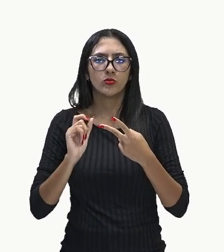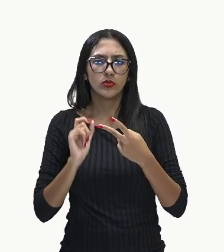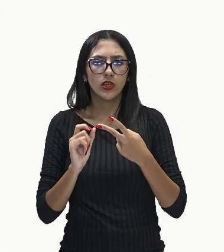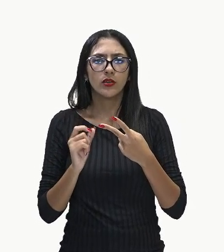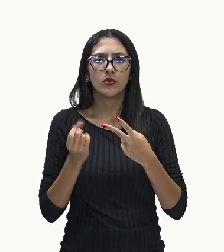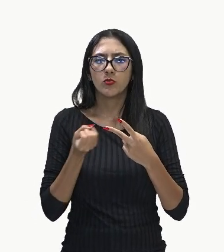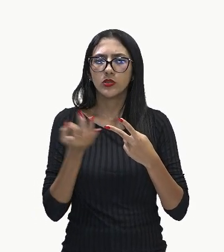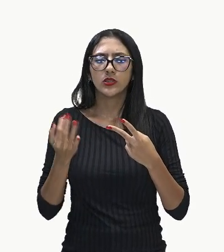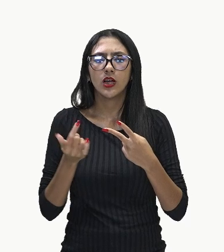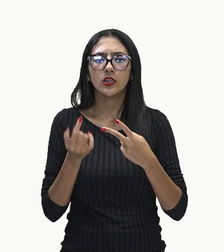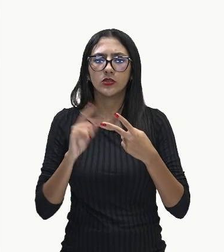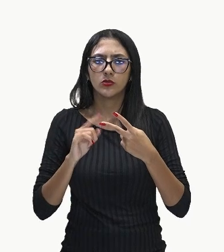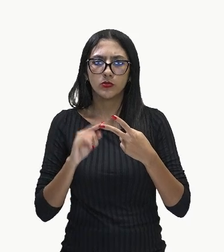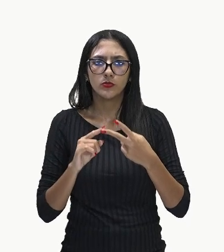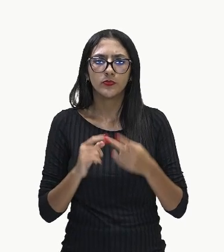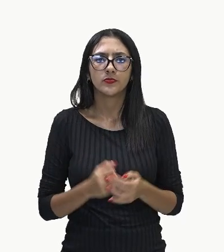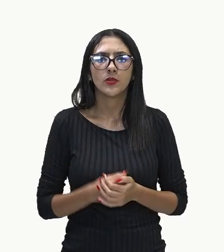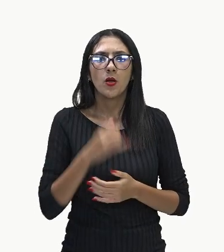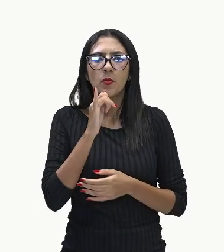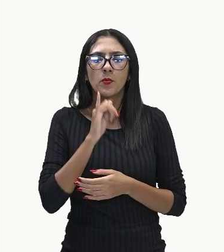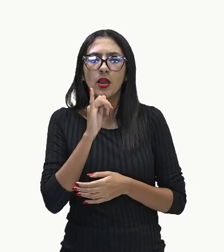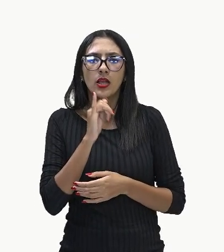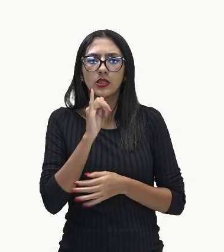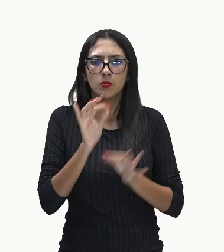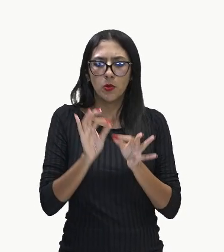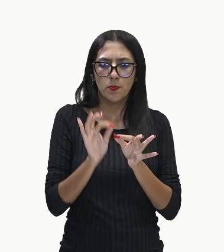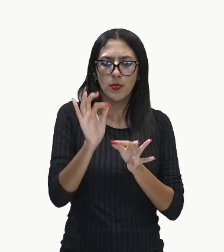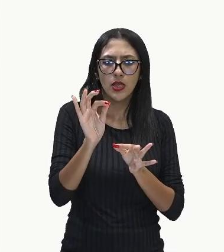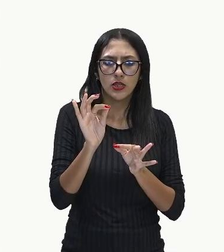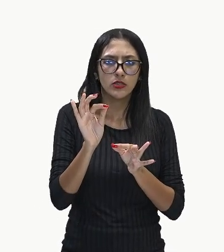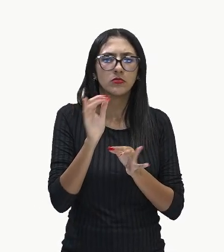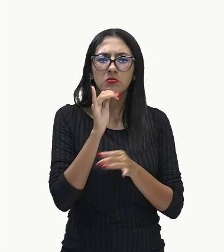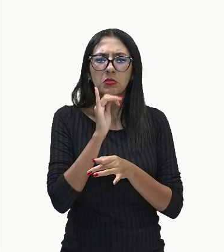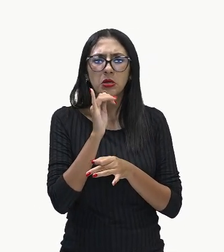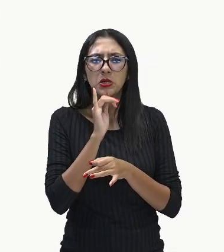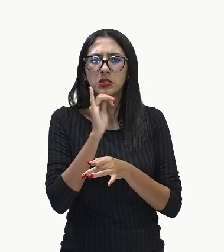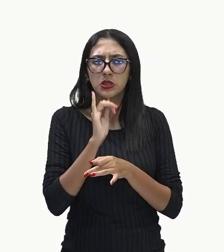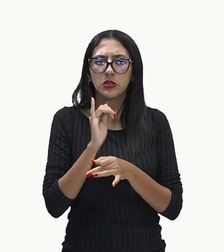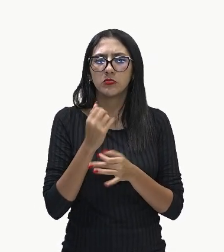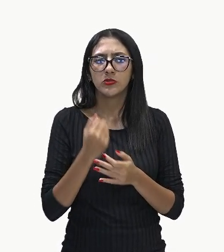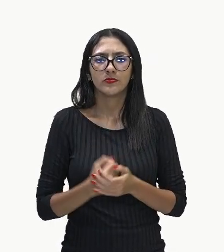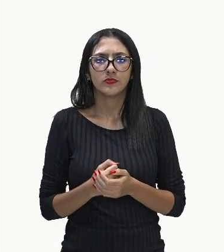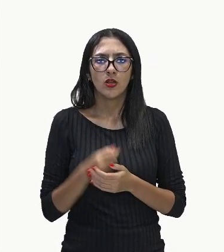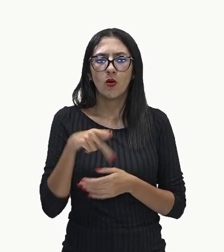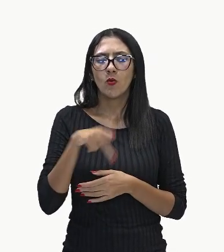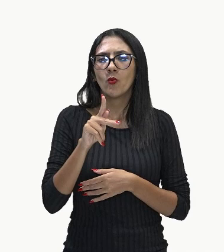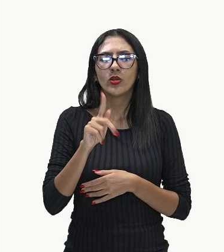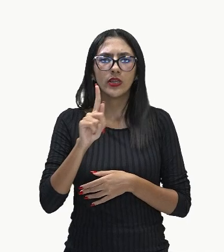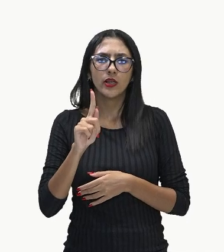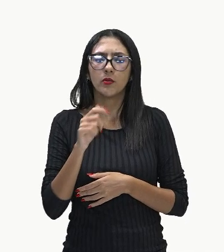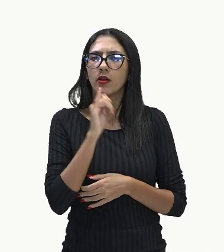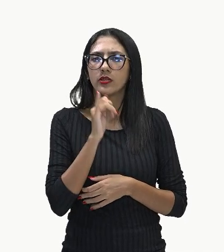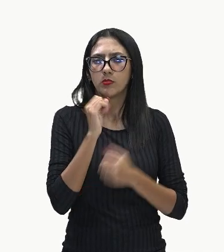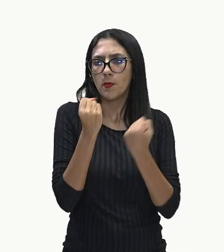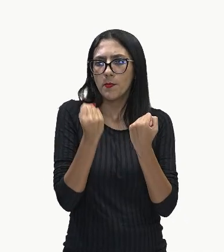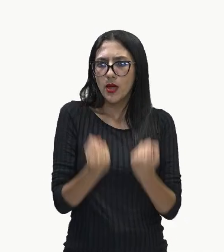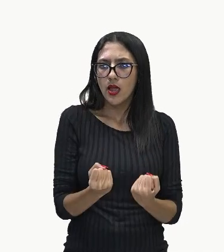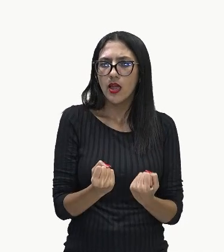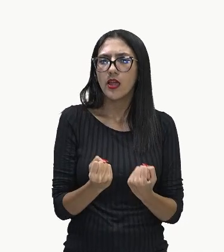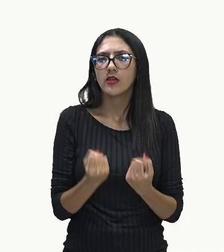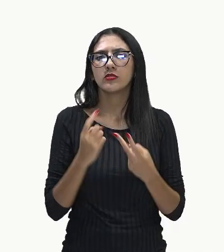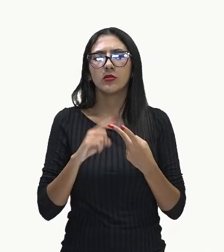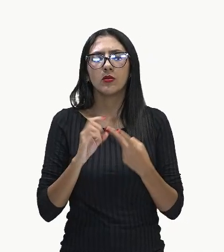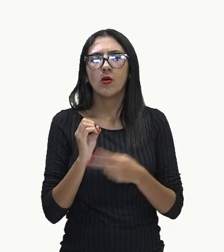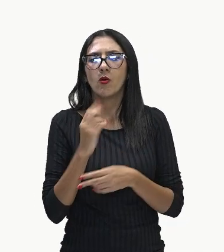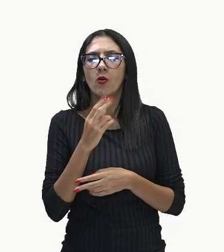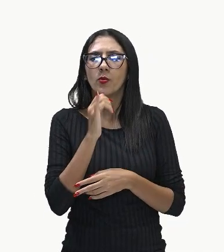representam resultados de medidas, como massa de um indivíduo, né? Tempo gasto em